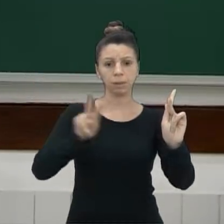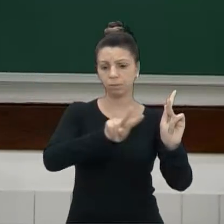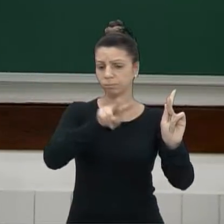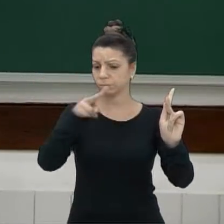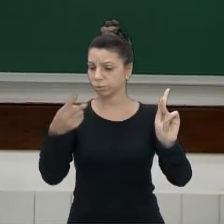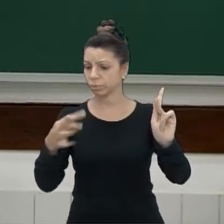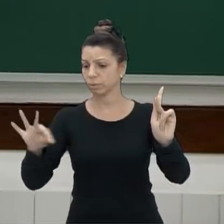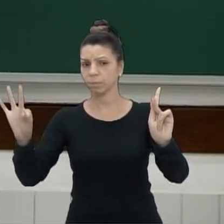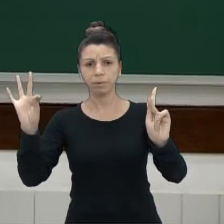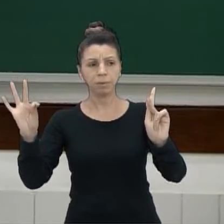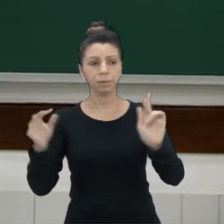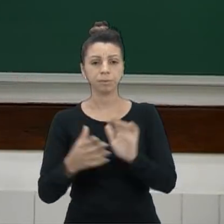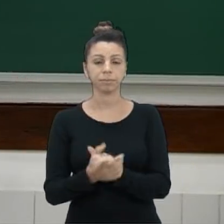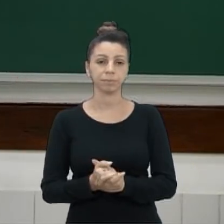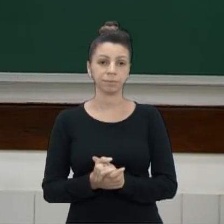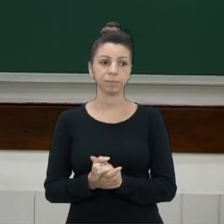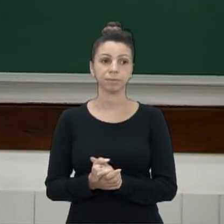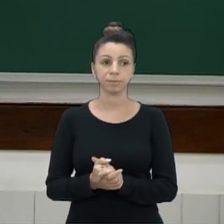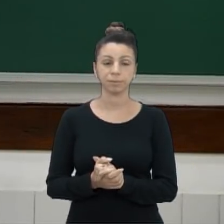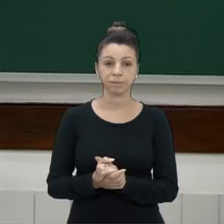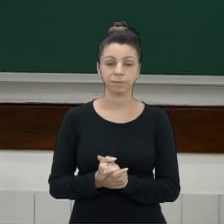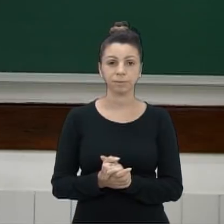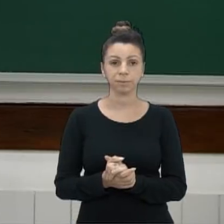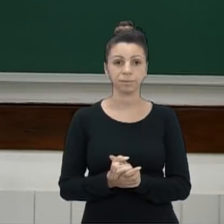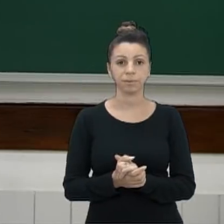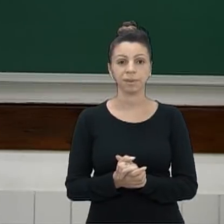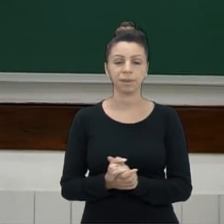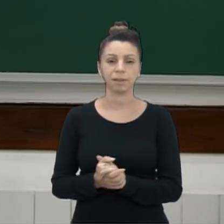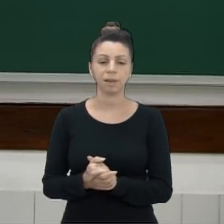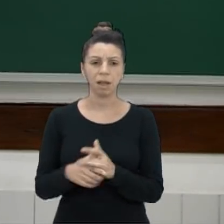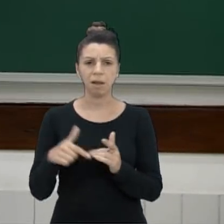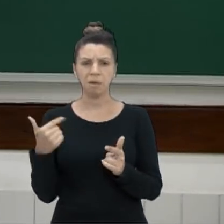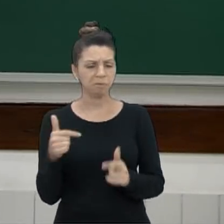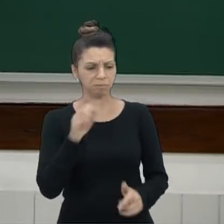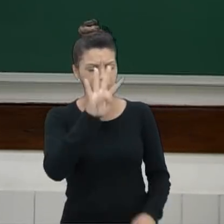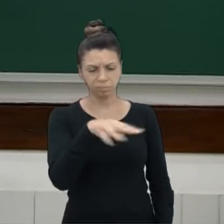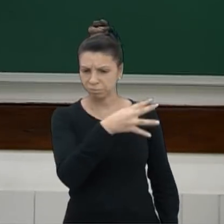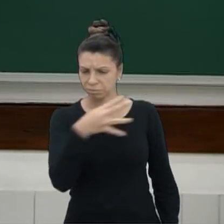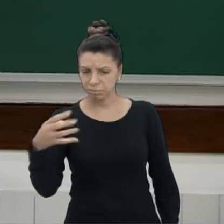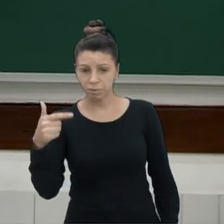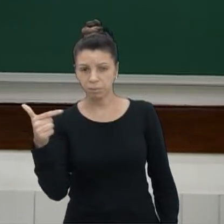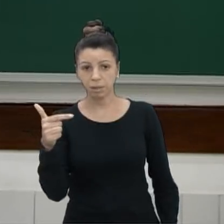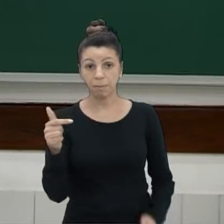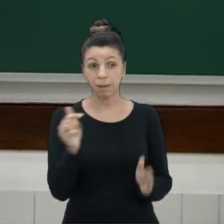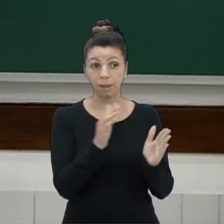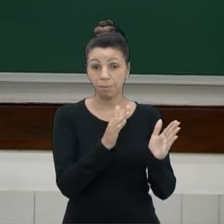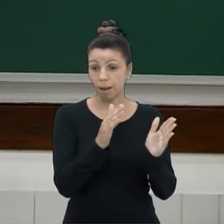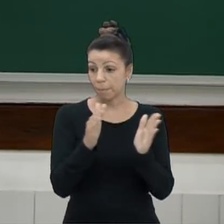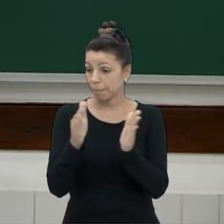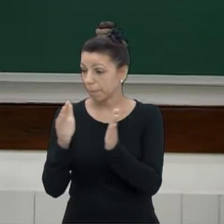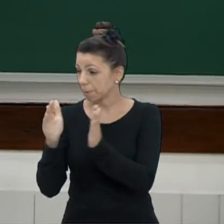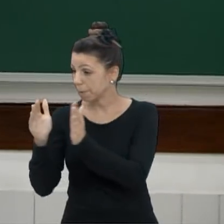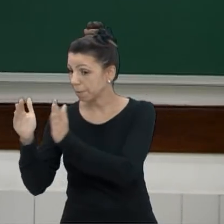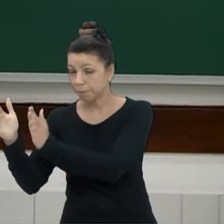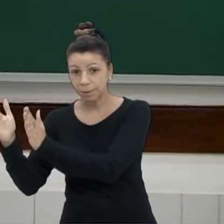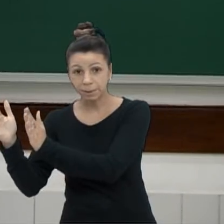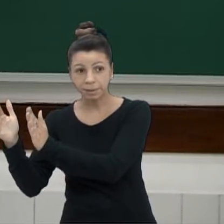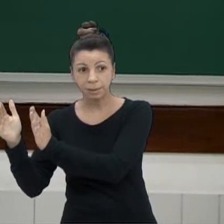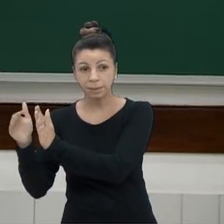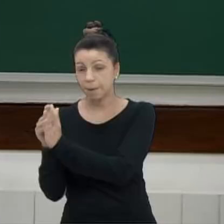tabela? É porque a tonelada está do lado na tabela, mais ao lado. Deixa eu correr ali no slide.